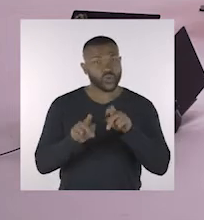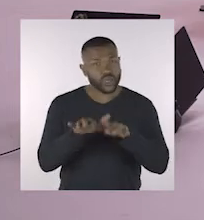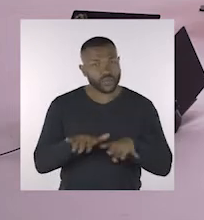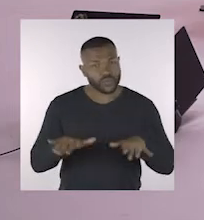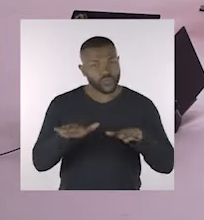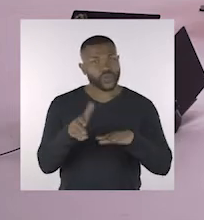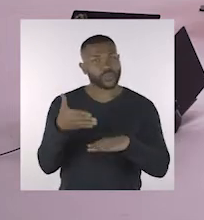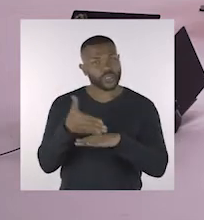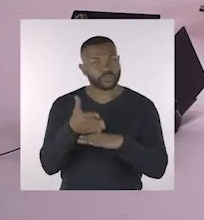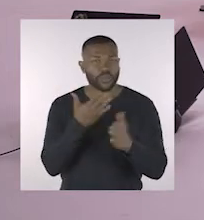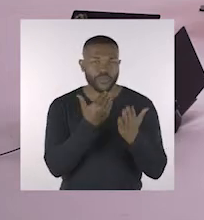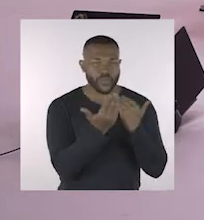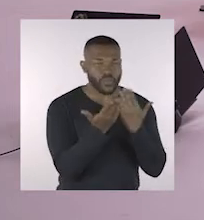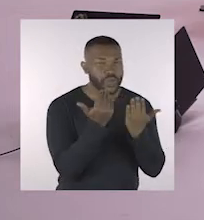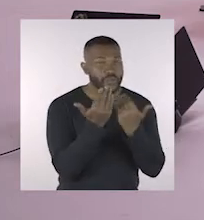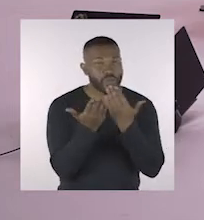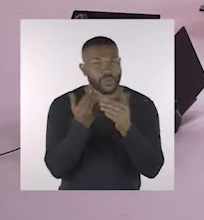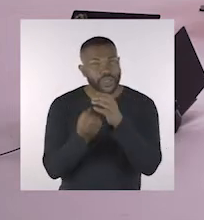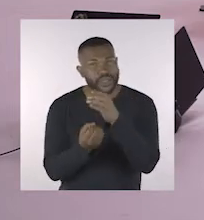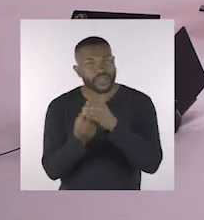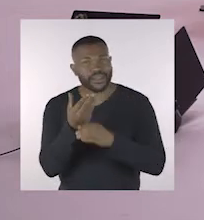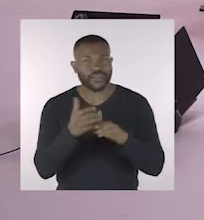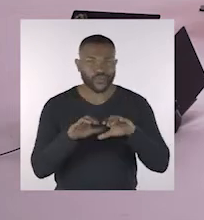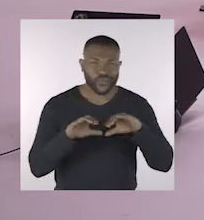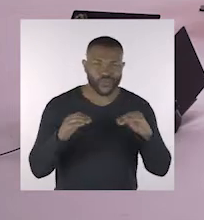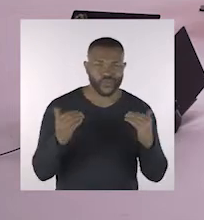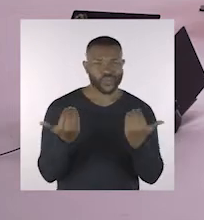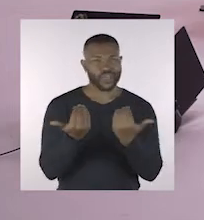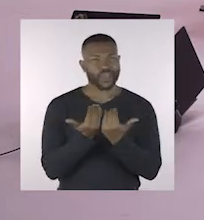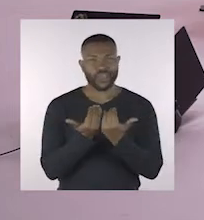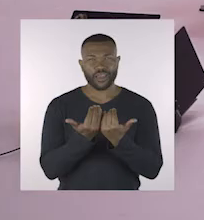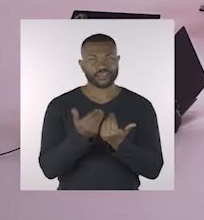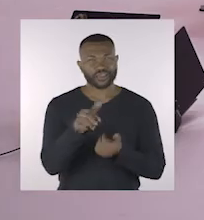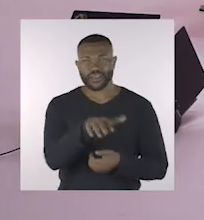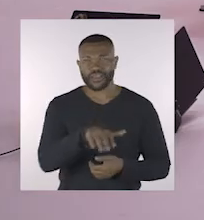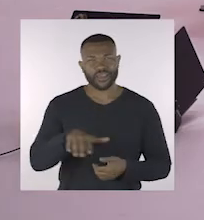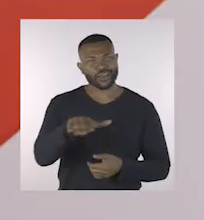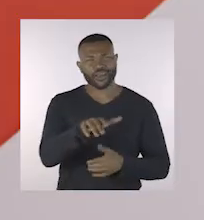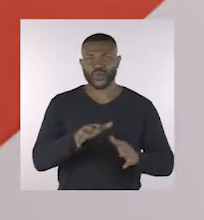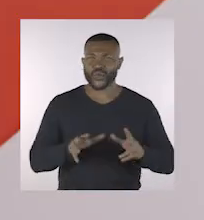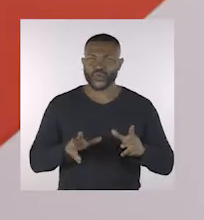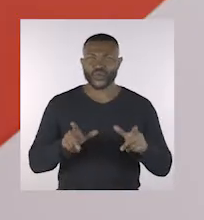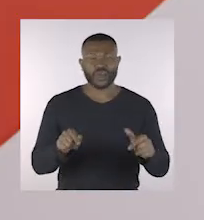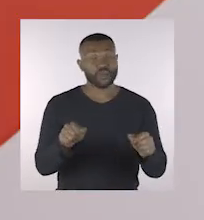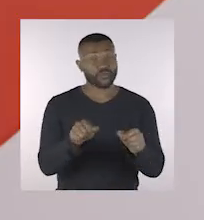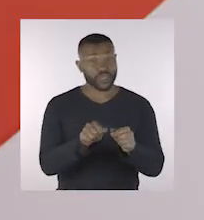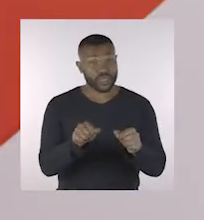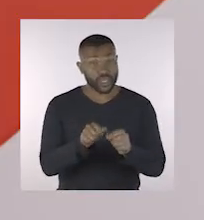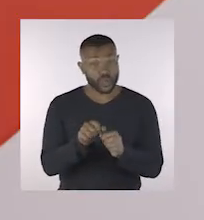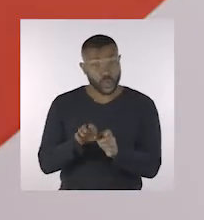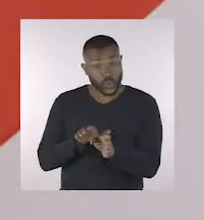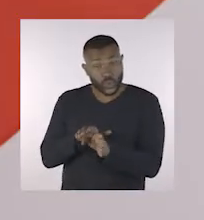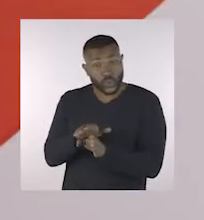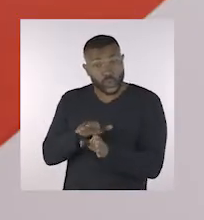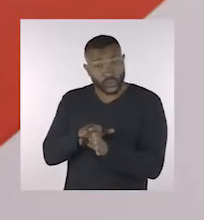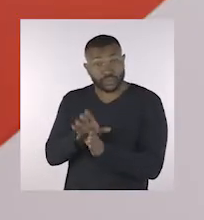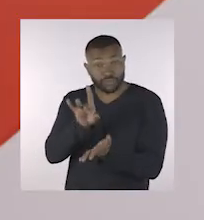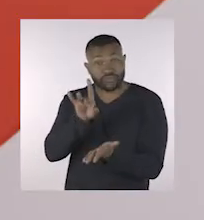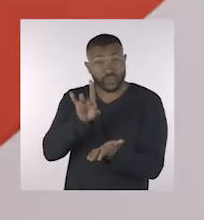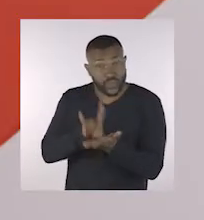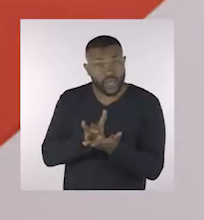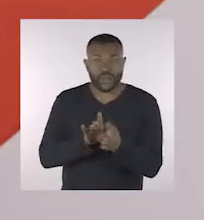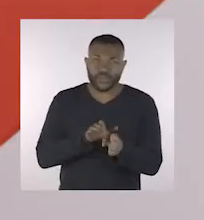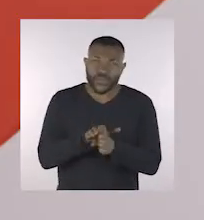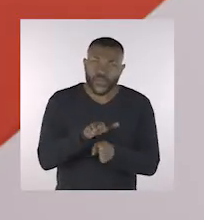com Participação Popular com dialogando criando conferências e todas as áreas é do que os